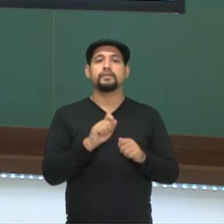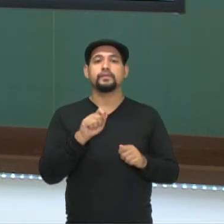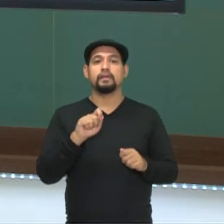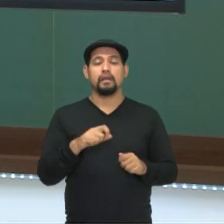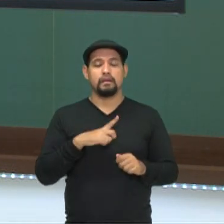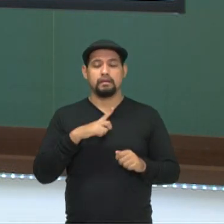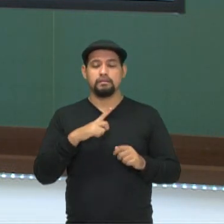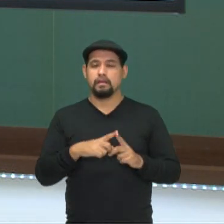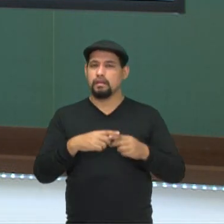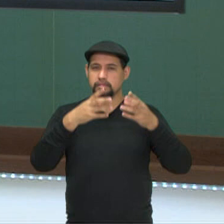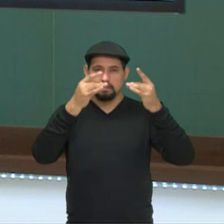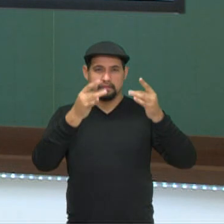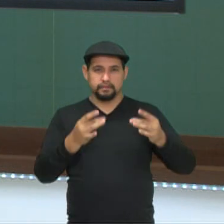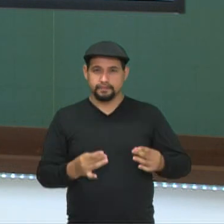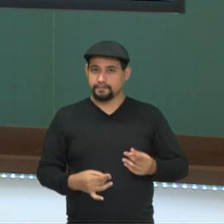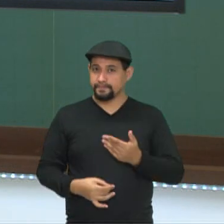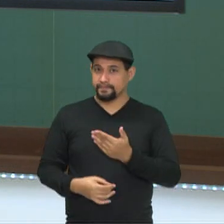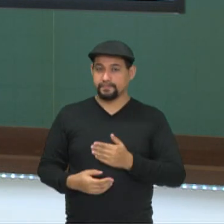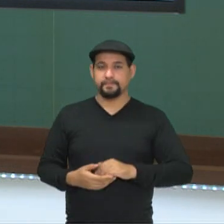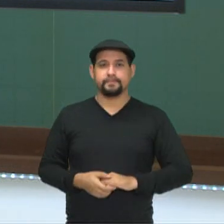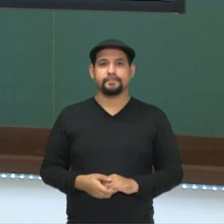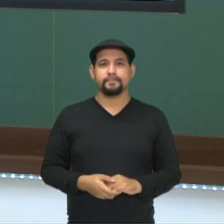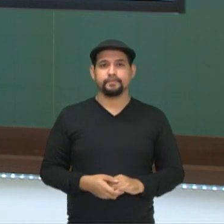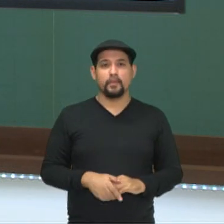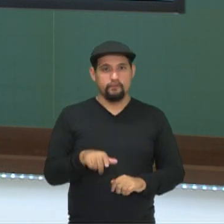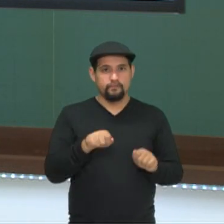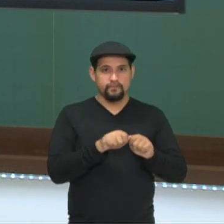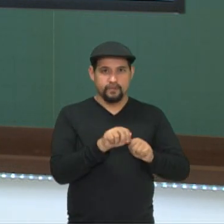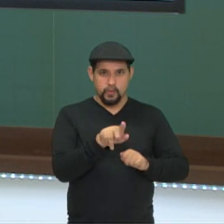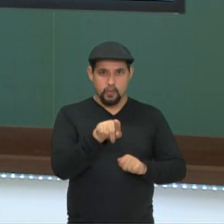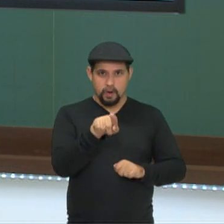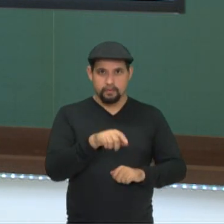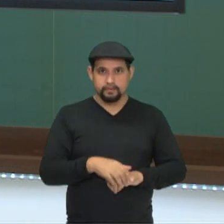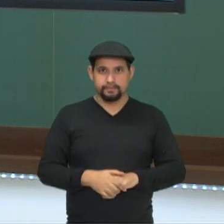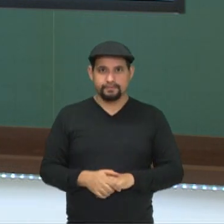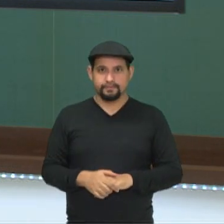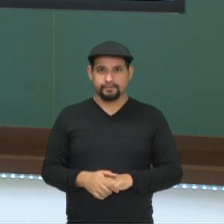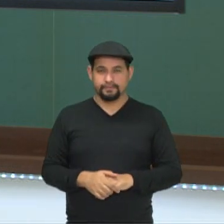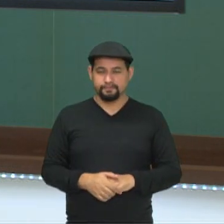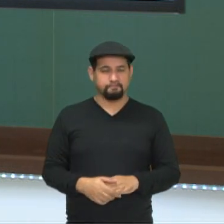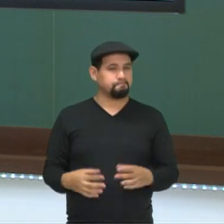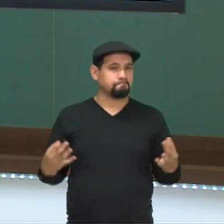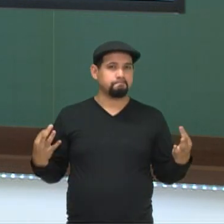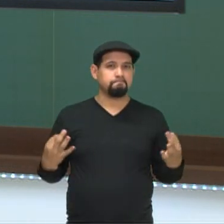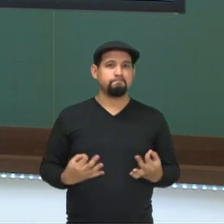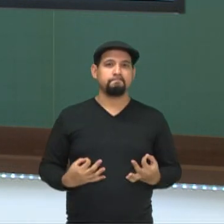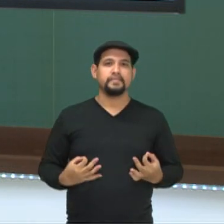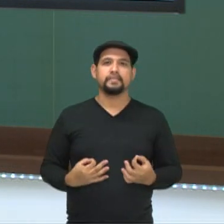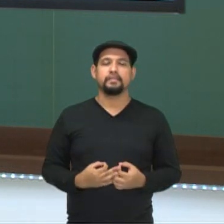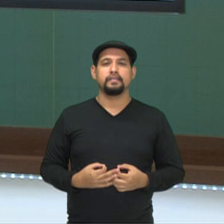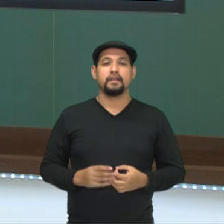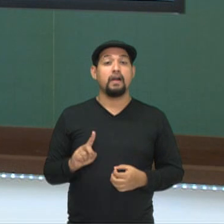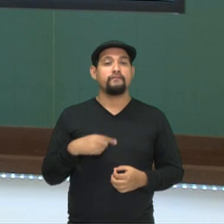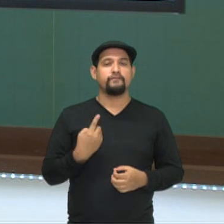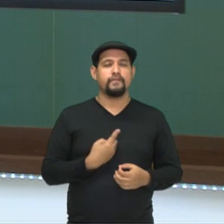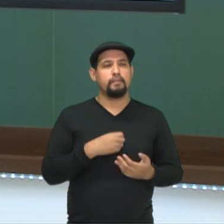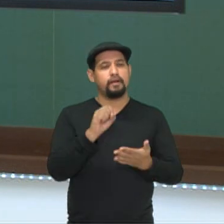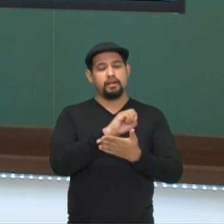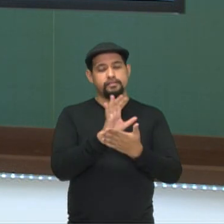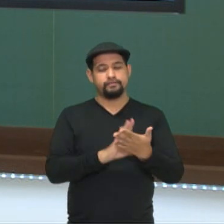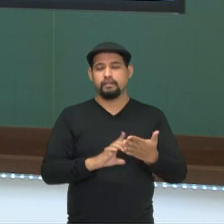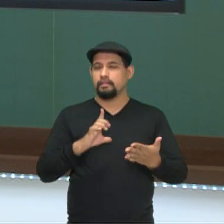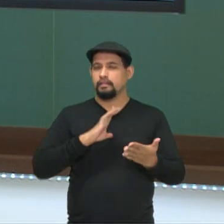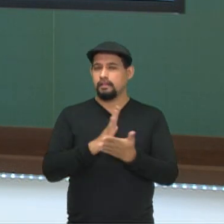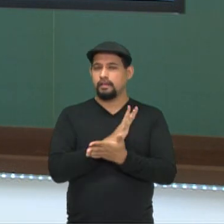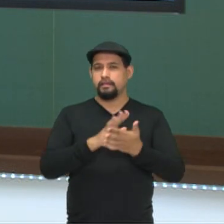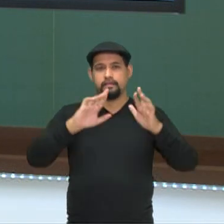fornece esses coeficientes É assim que você fez é muito bem vamos e para as outras agora que